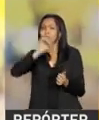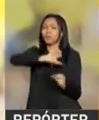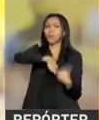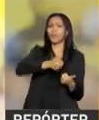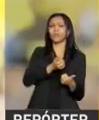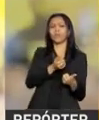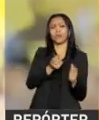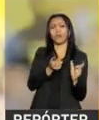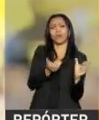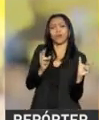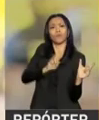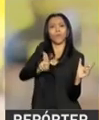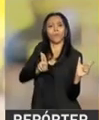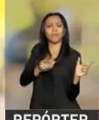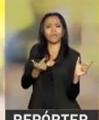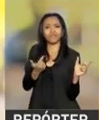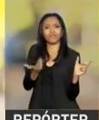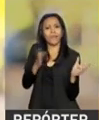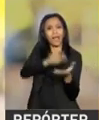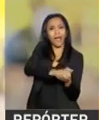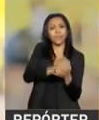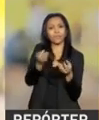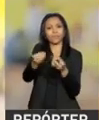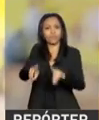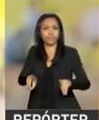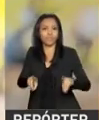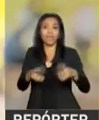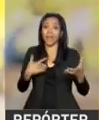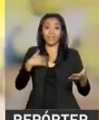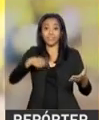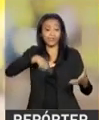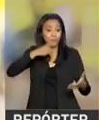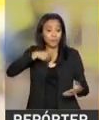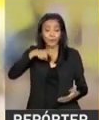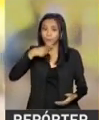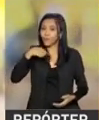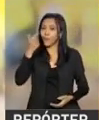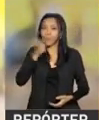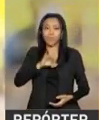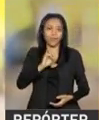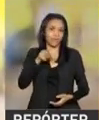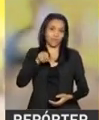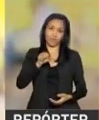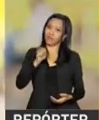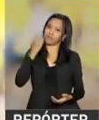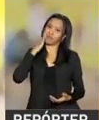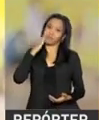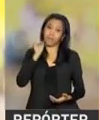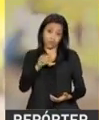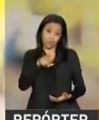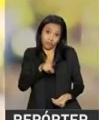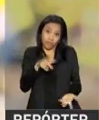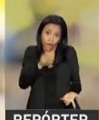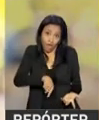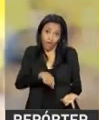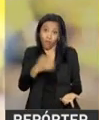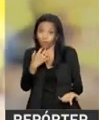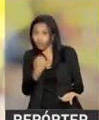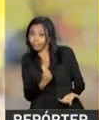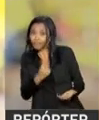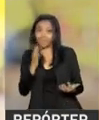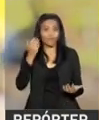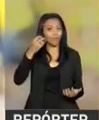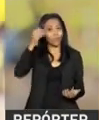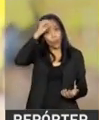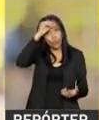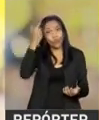casar ou se divorciar. E nesse caso, a Previdência não consegue confirmar se realmente se trata de um beneficiário. Já outras